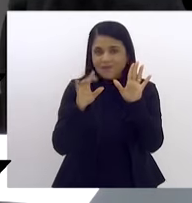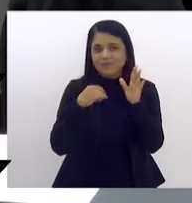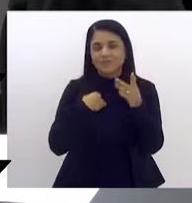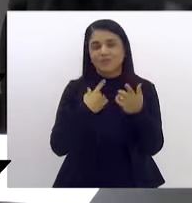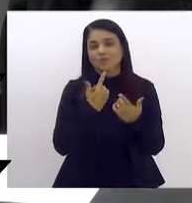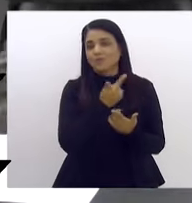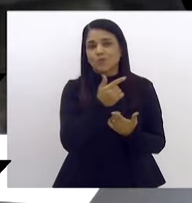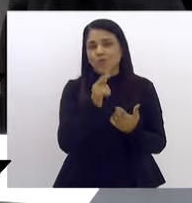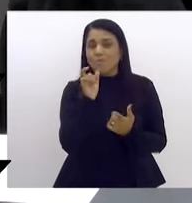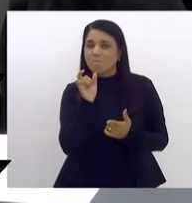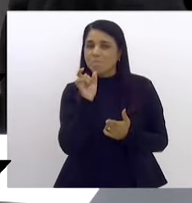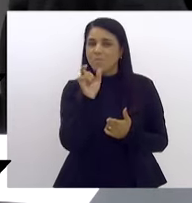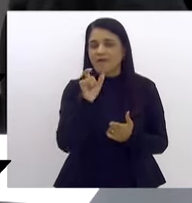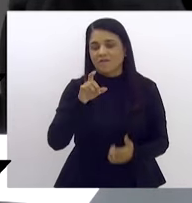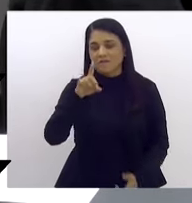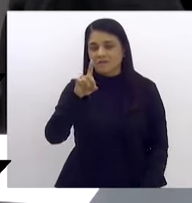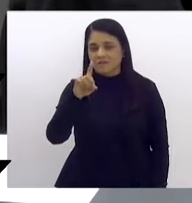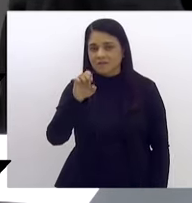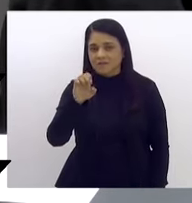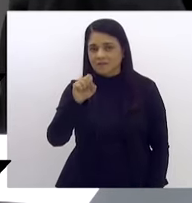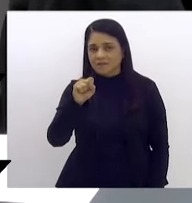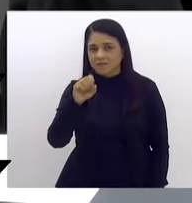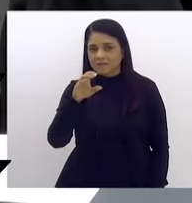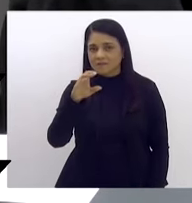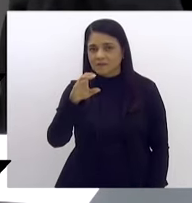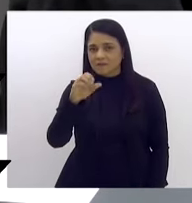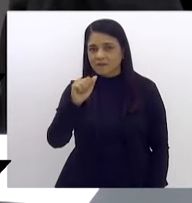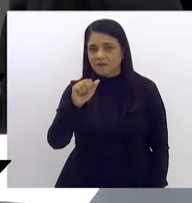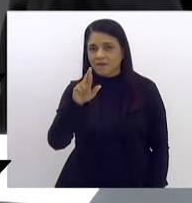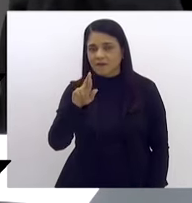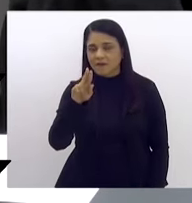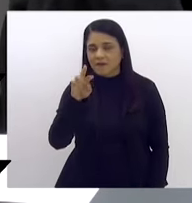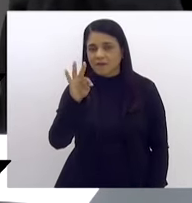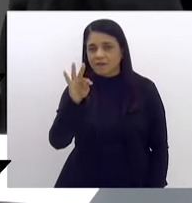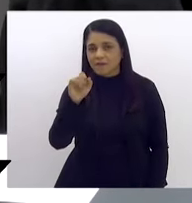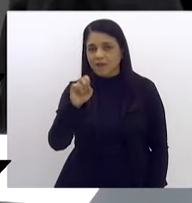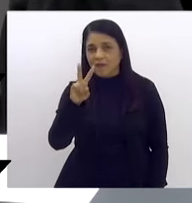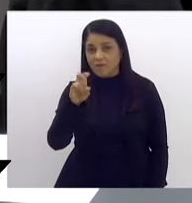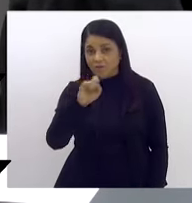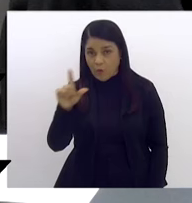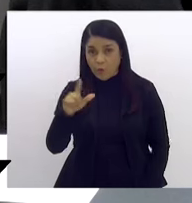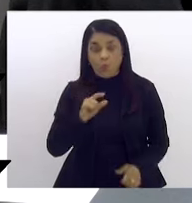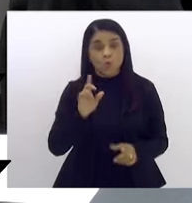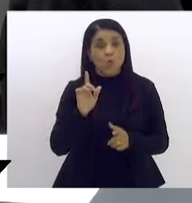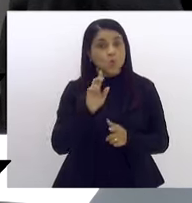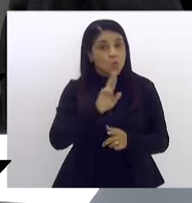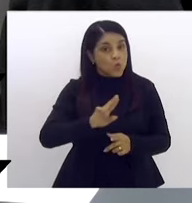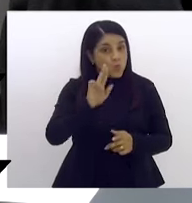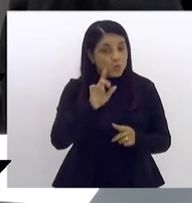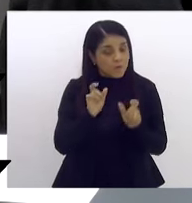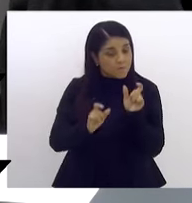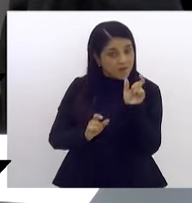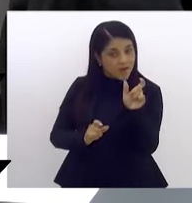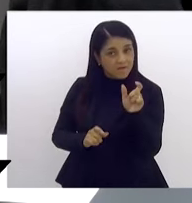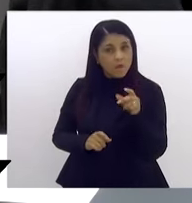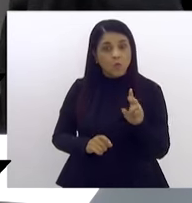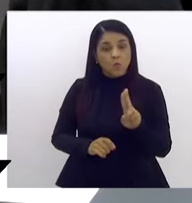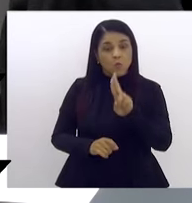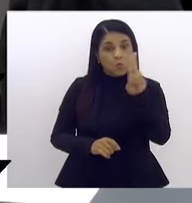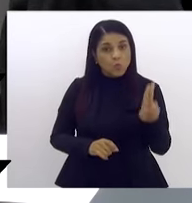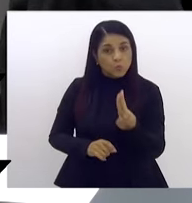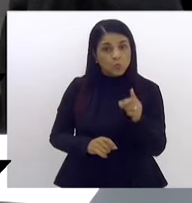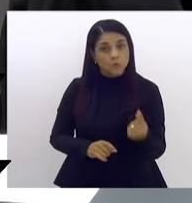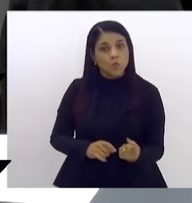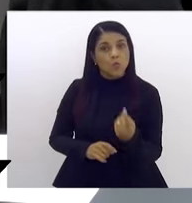descartável ele usa a palavra uso único Mas o que o projeto tá inibindo é o uso